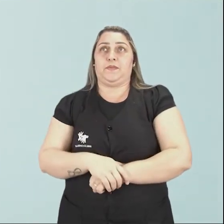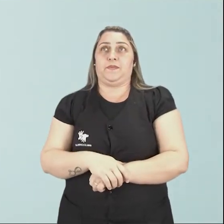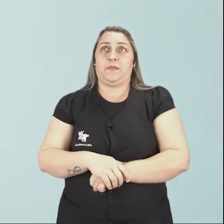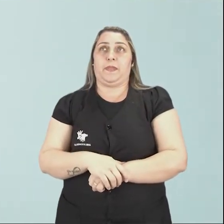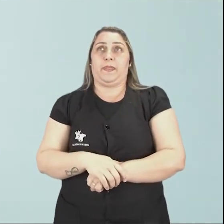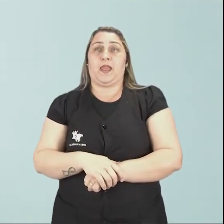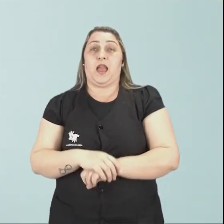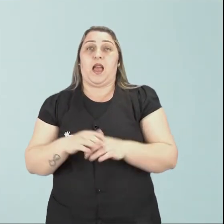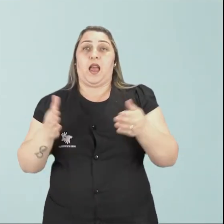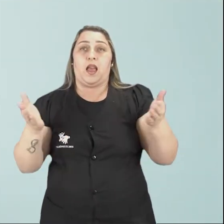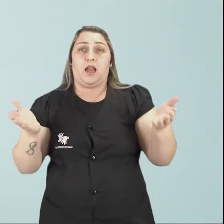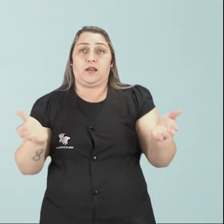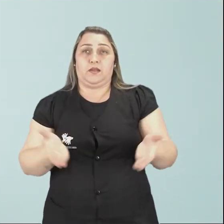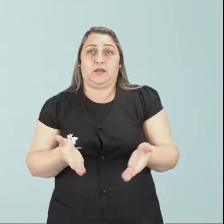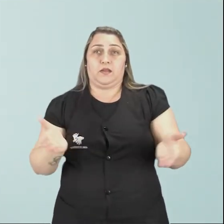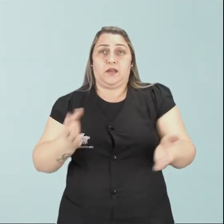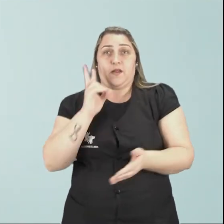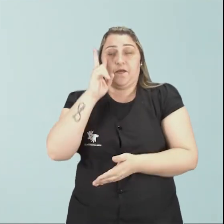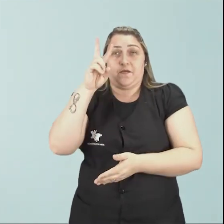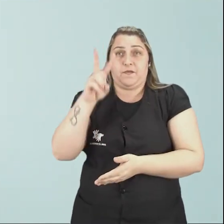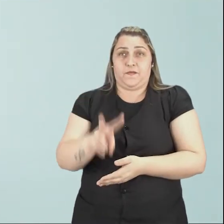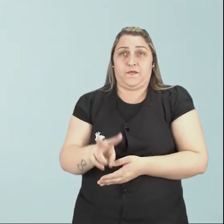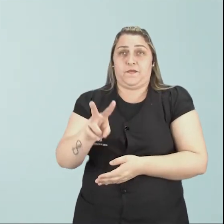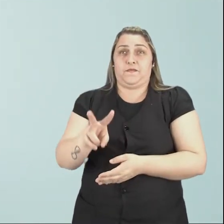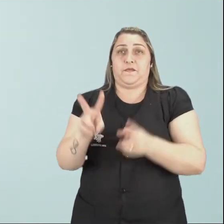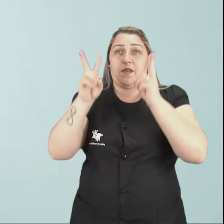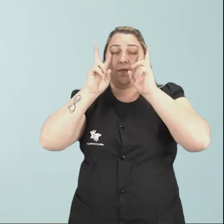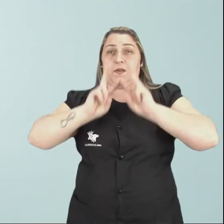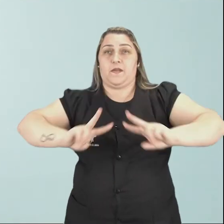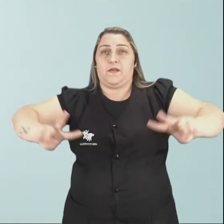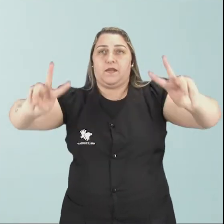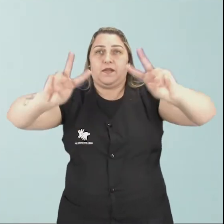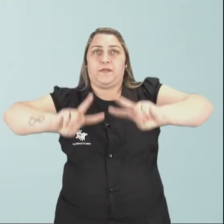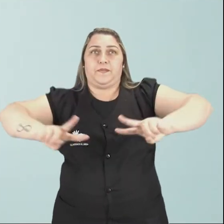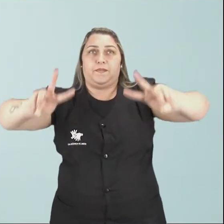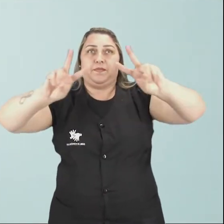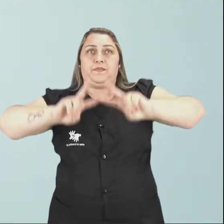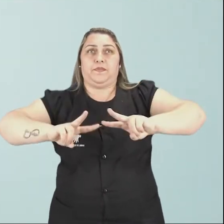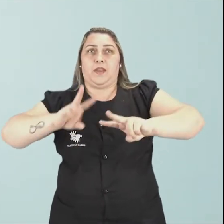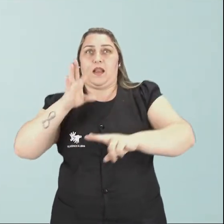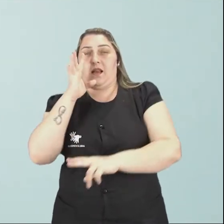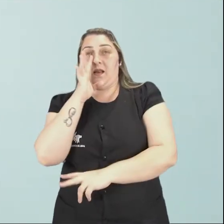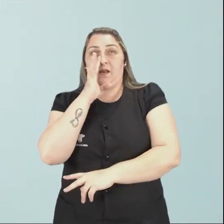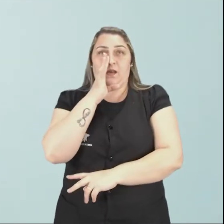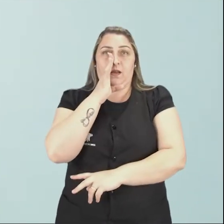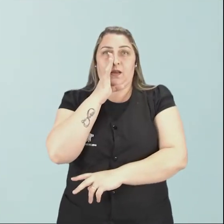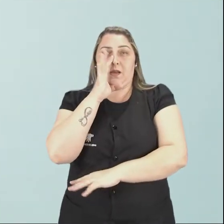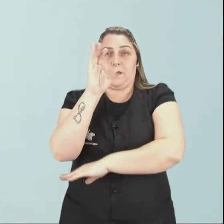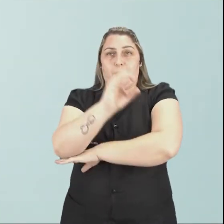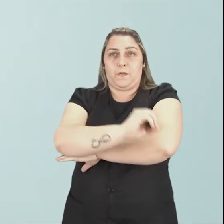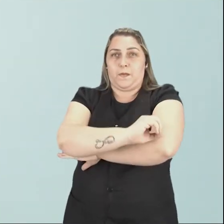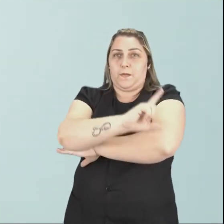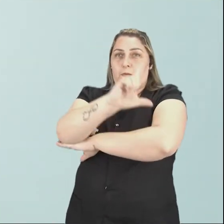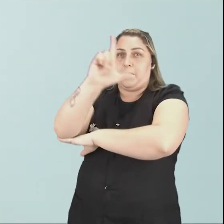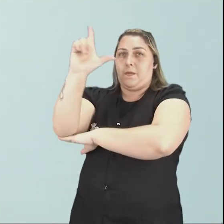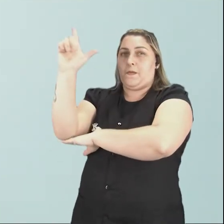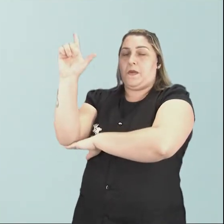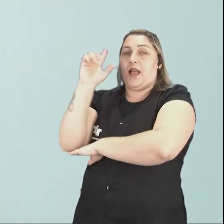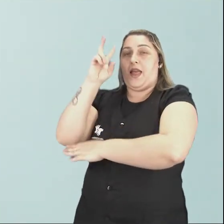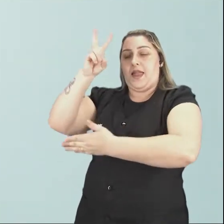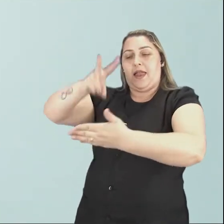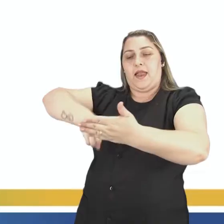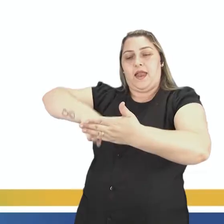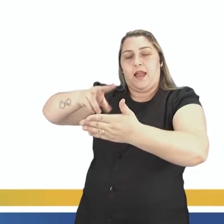Então, agora nós vamos ver sobre a visão. Admirar um dia de sol, ler